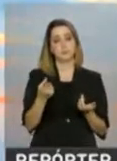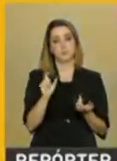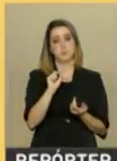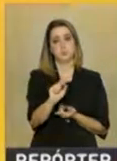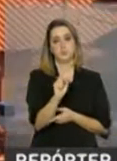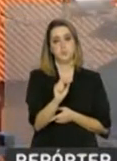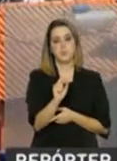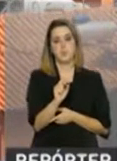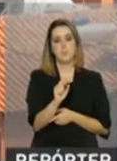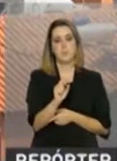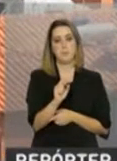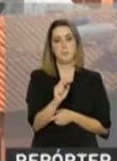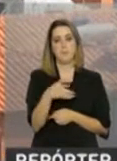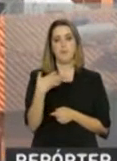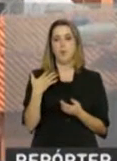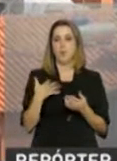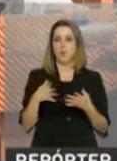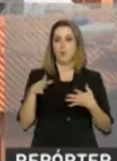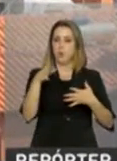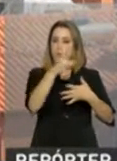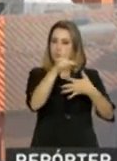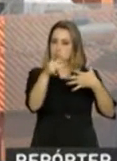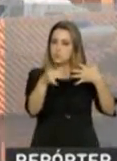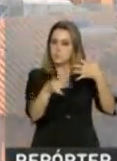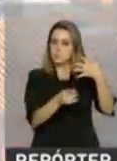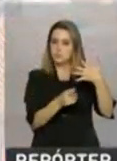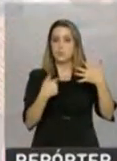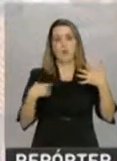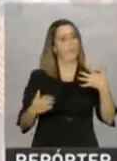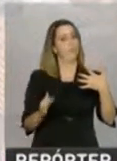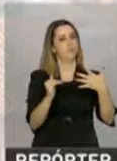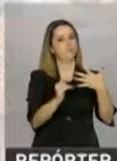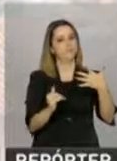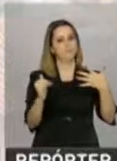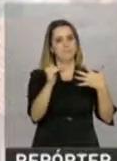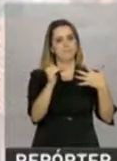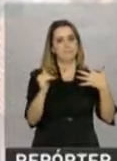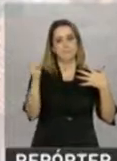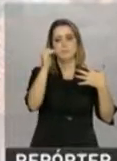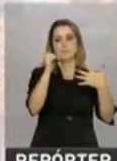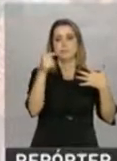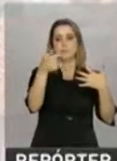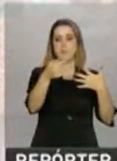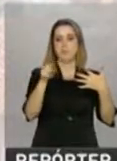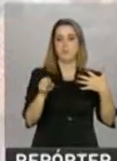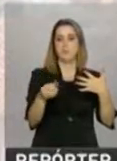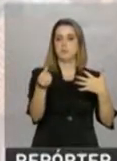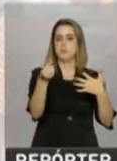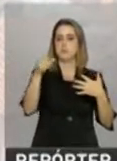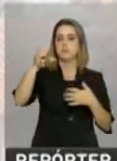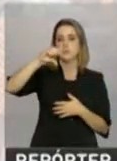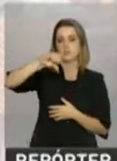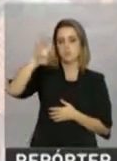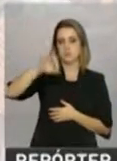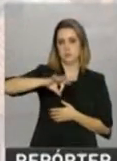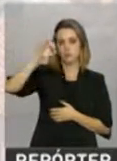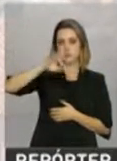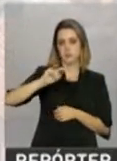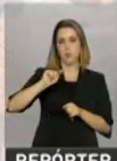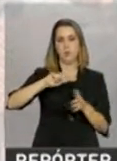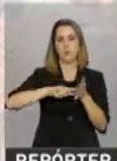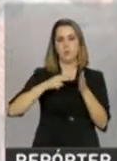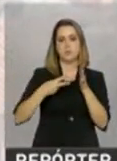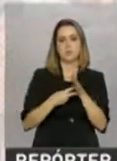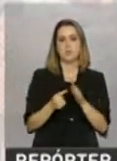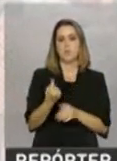vida as faixas de renda para acessar o minha casa minha vida foram reajustadas em 7,69 por cento com isso a